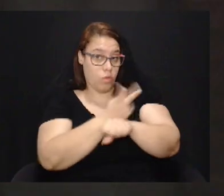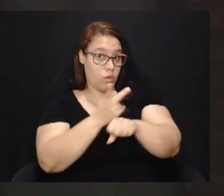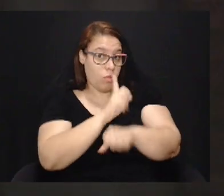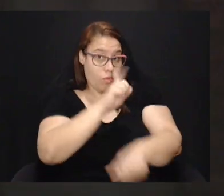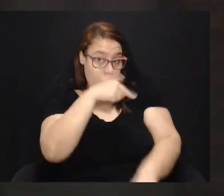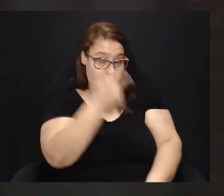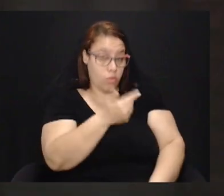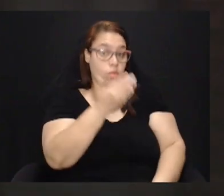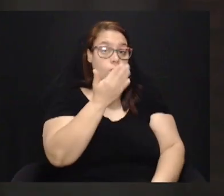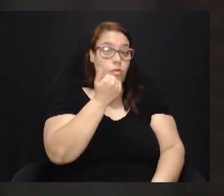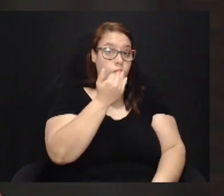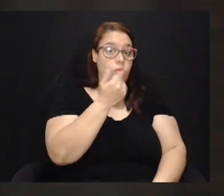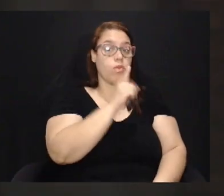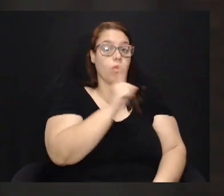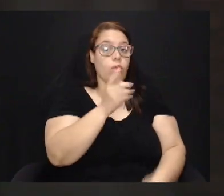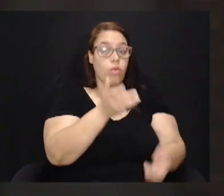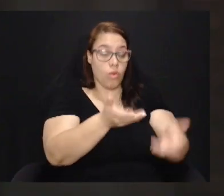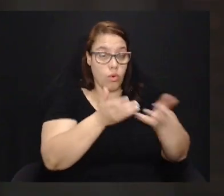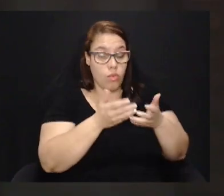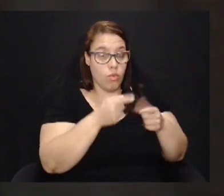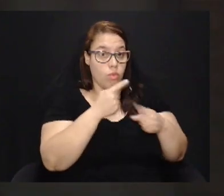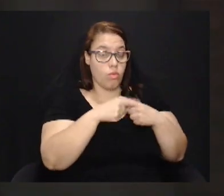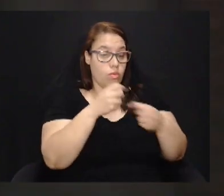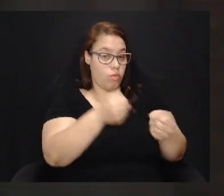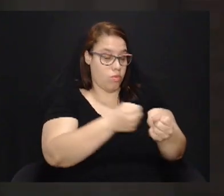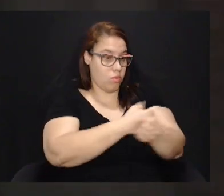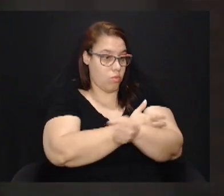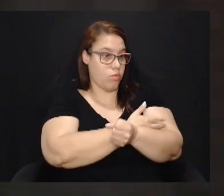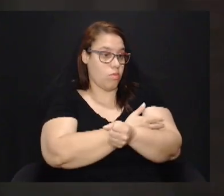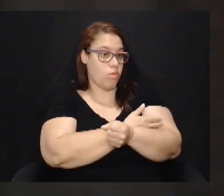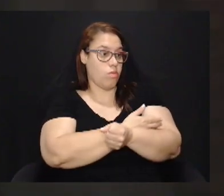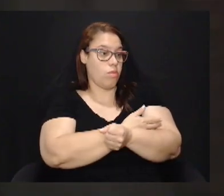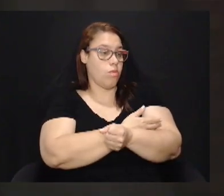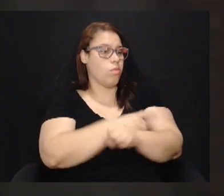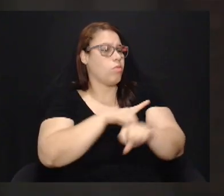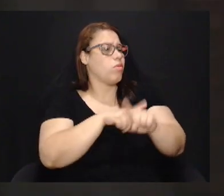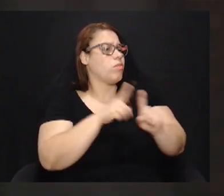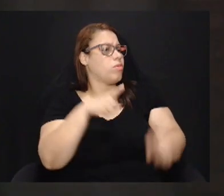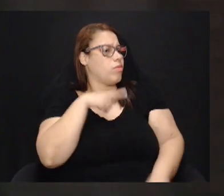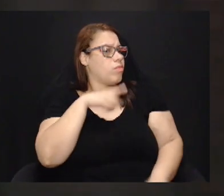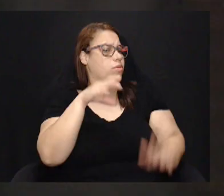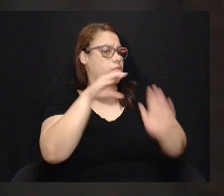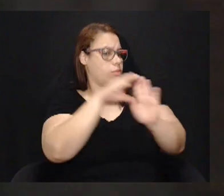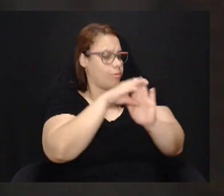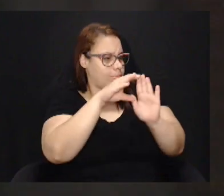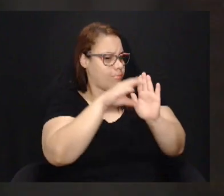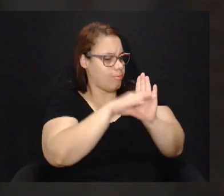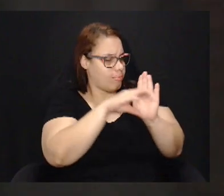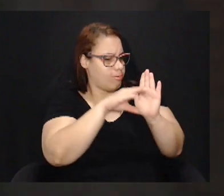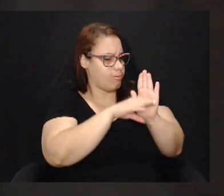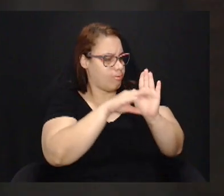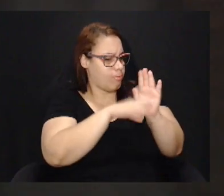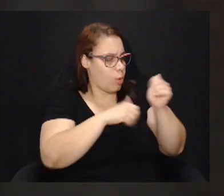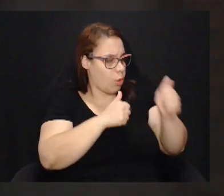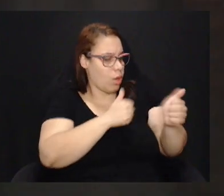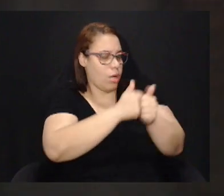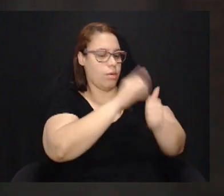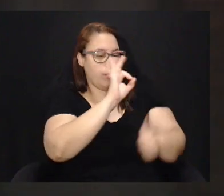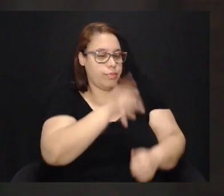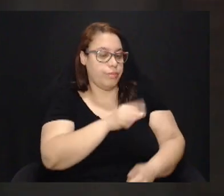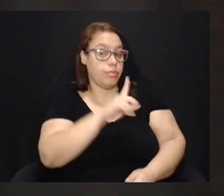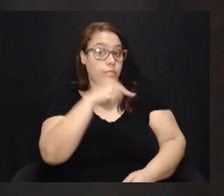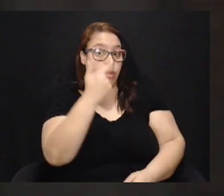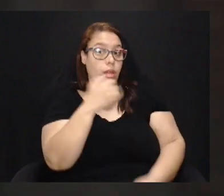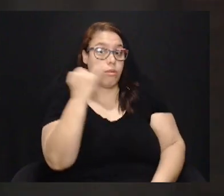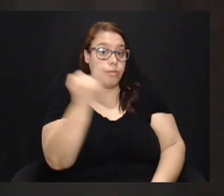não é isso que eu quero agora, porque o meu emocional está falando mais alto. Mas você tem uma programação ali, né? Uma outra coisa importante também,